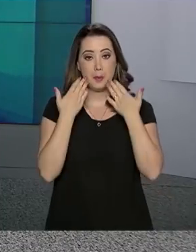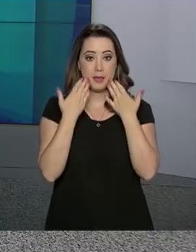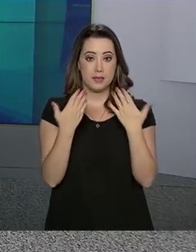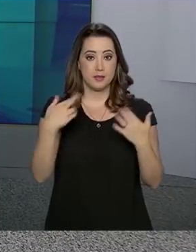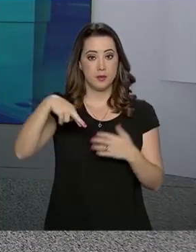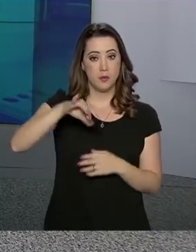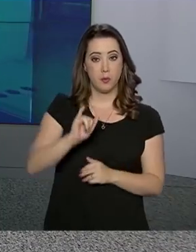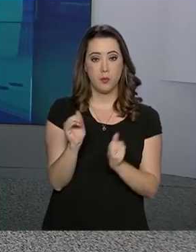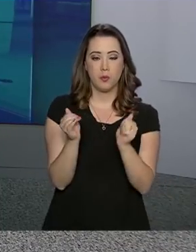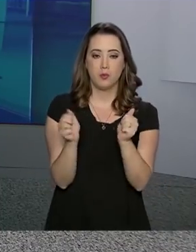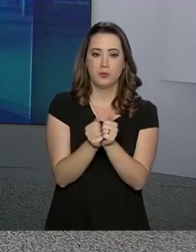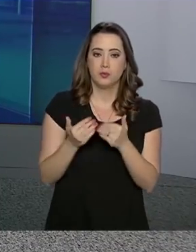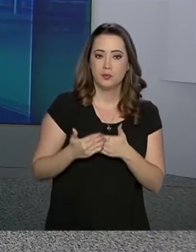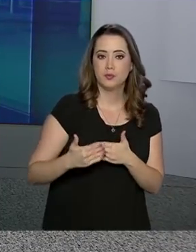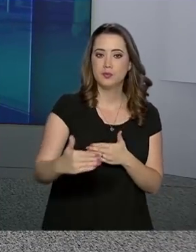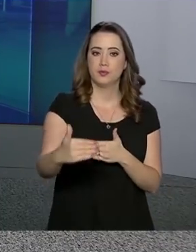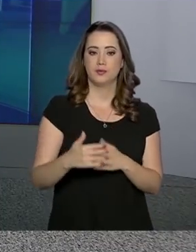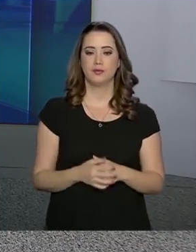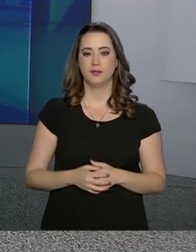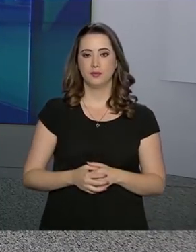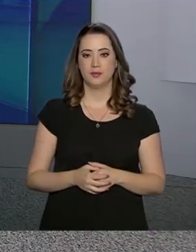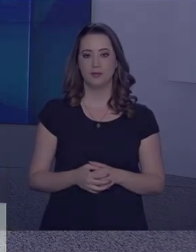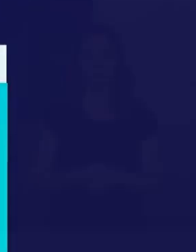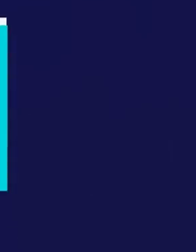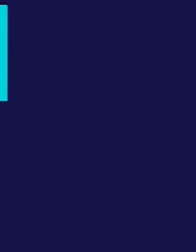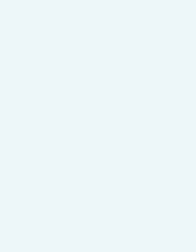repórter NBR começa agora.